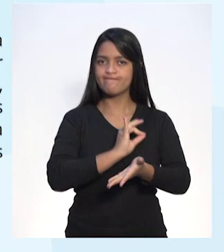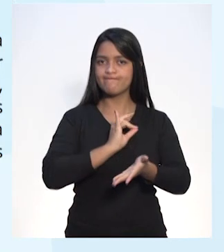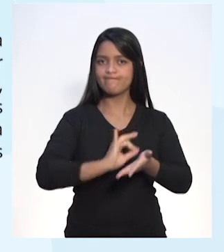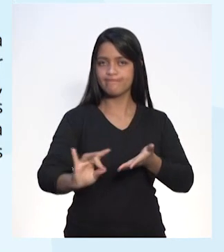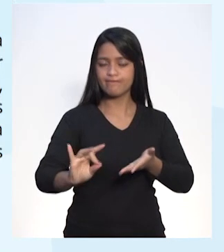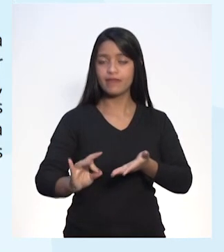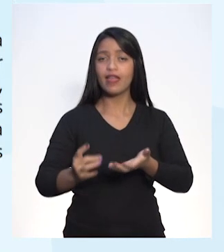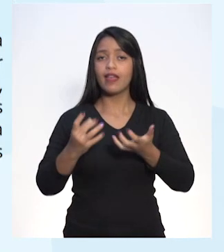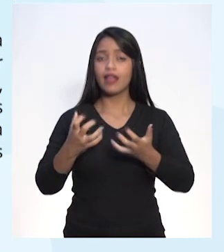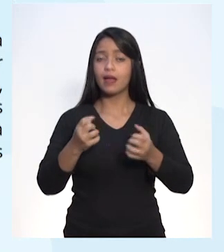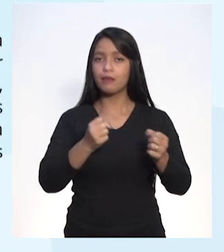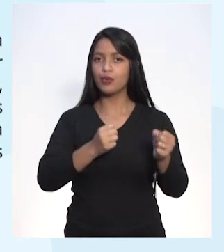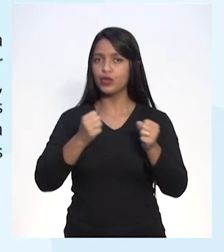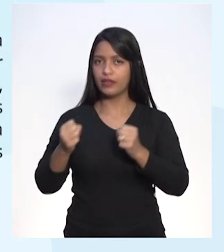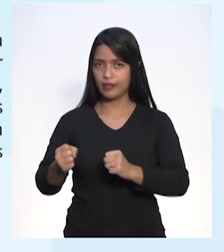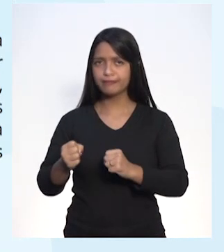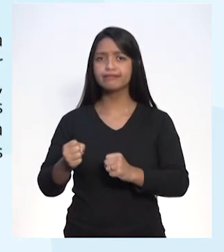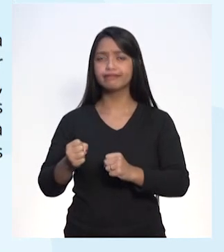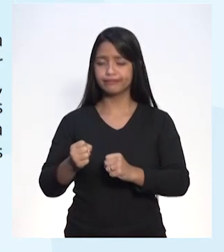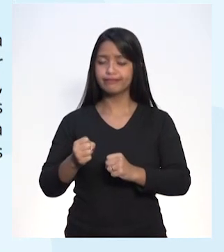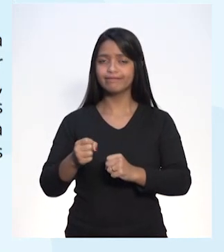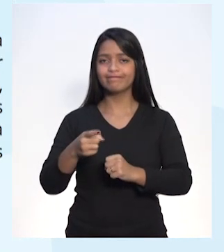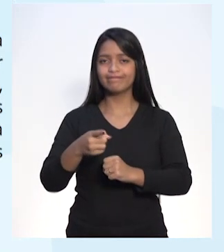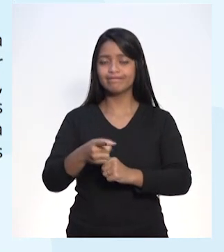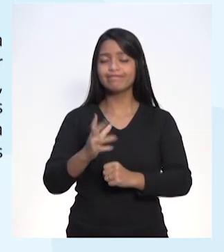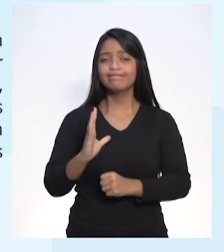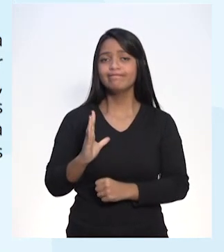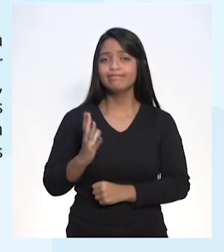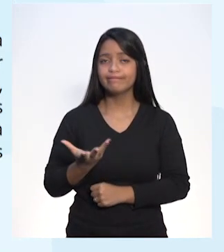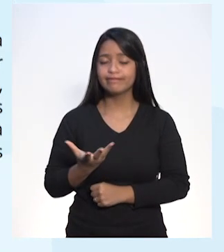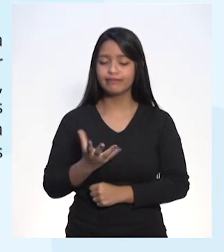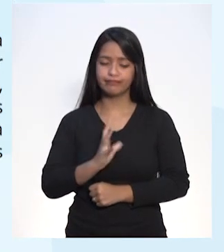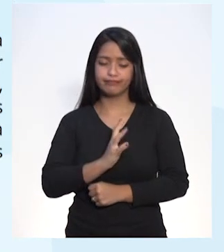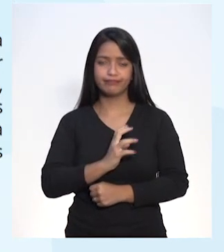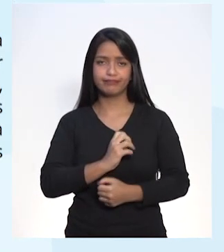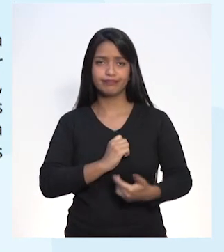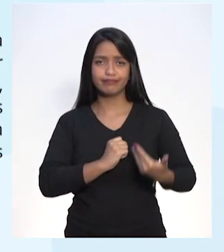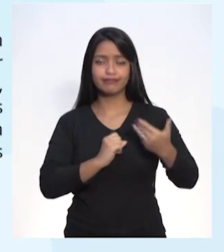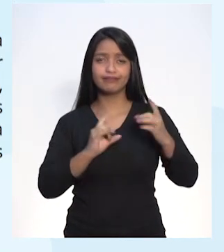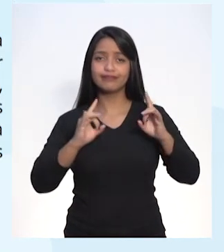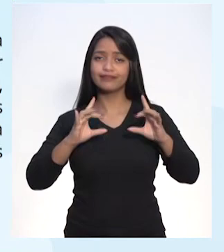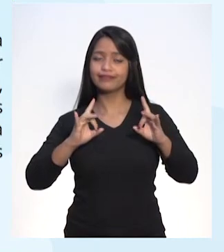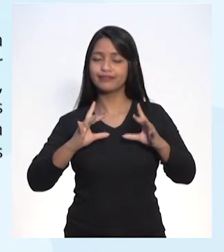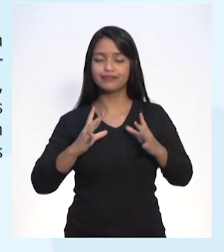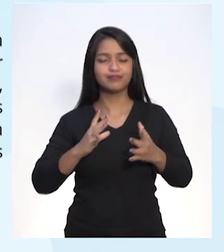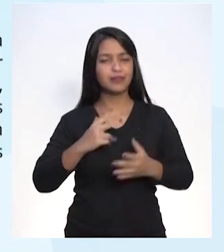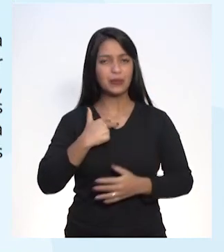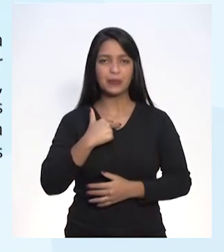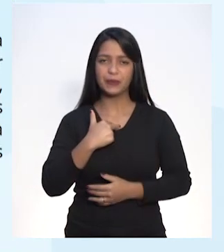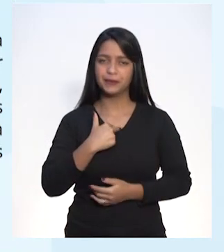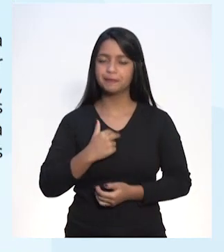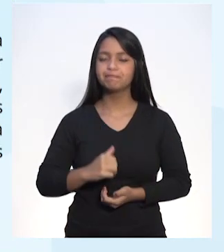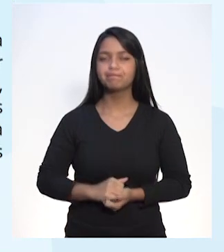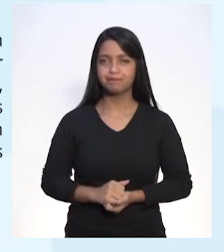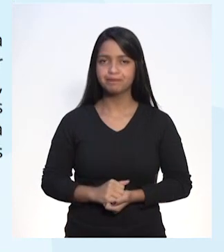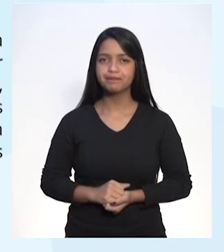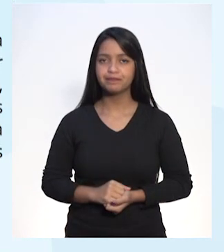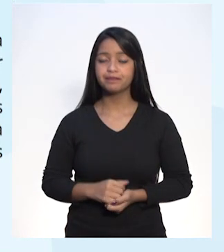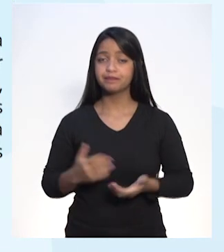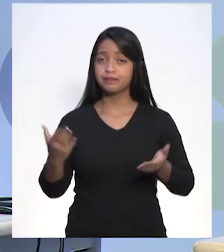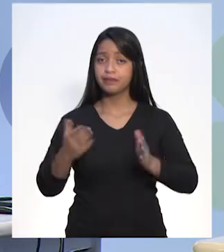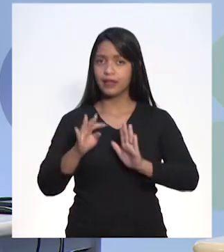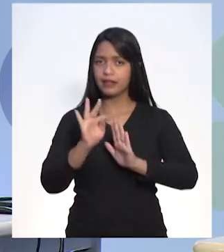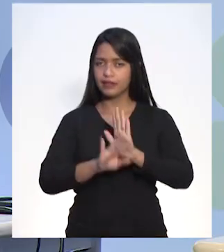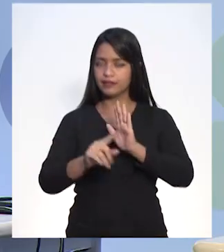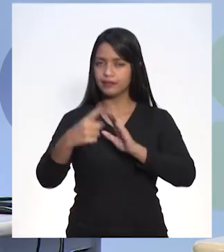e Julieta, que vocês bem mencionaram aqui, elaborada lá entre 1591 e 1595, que traz o quê? O